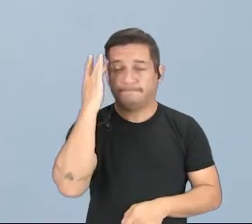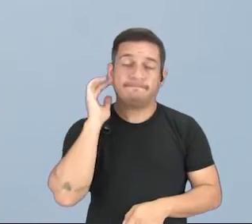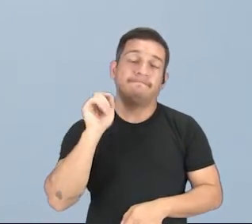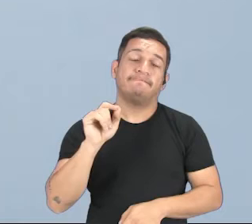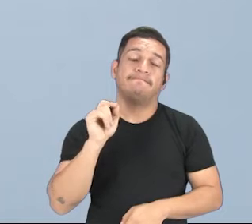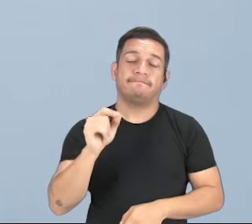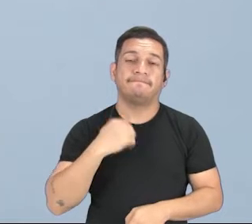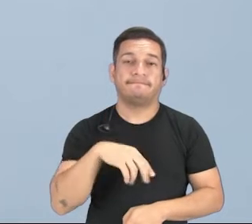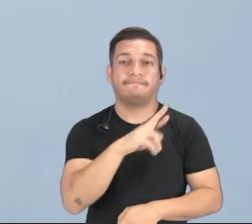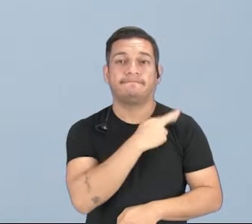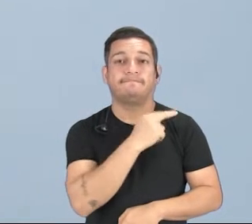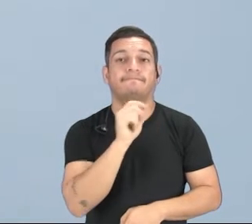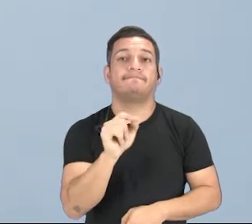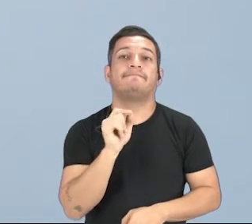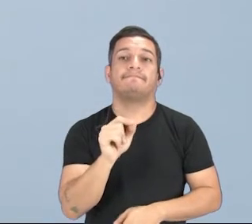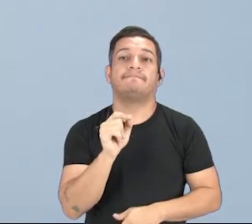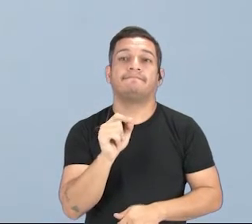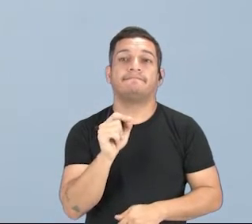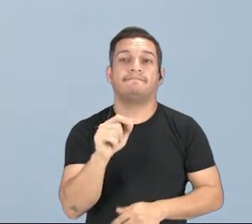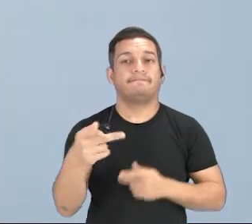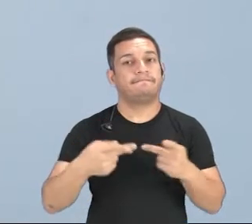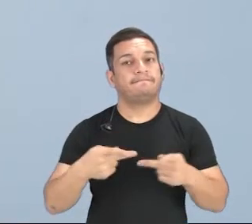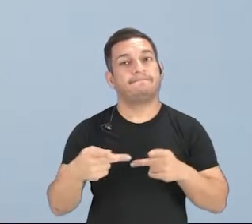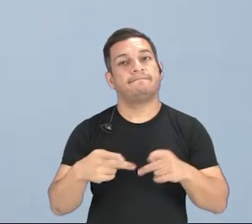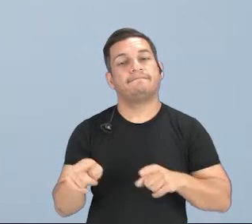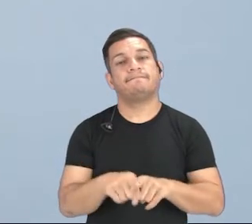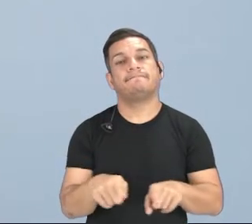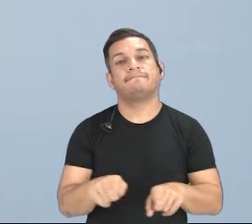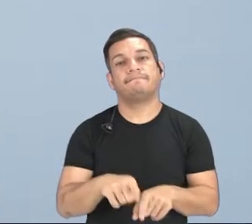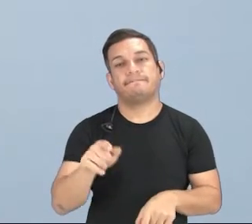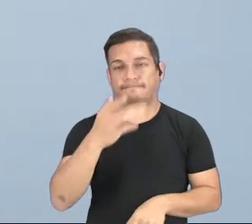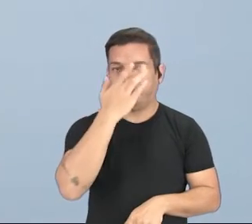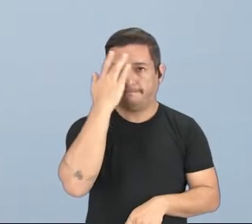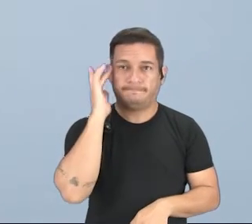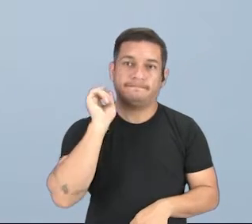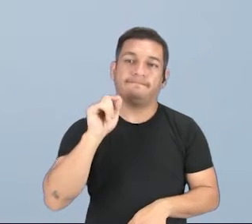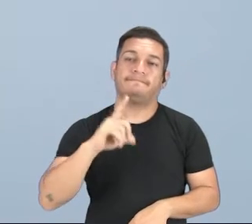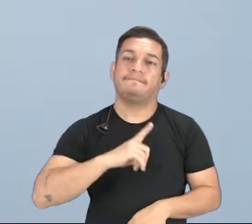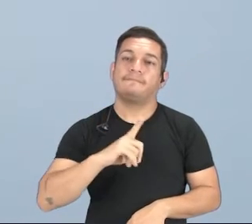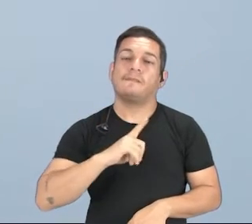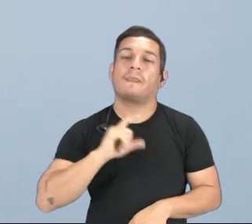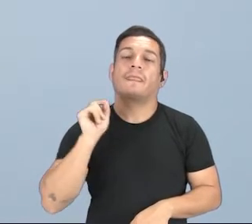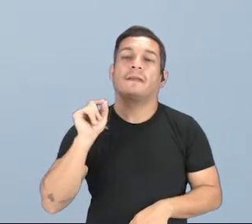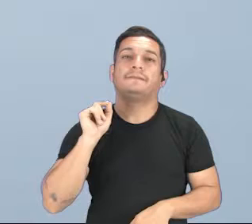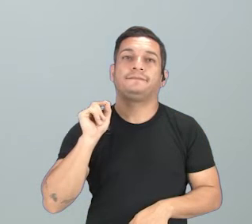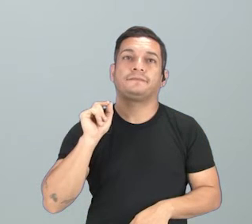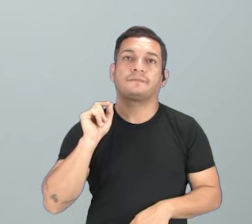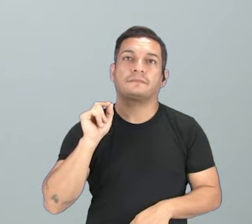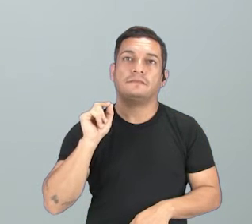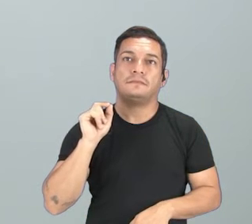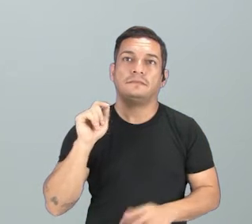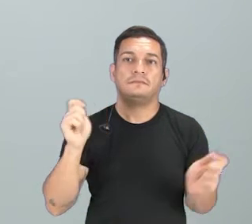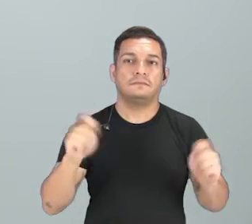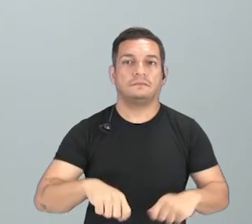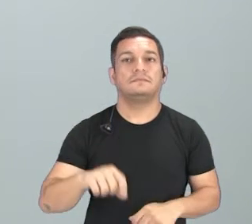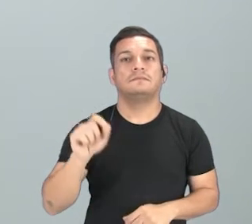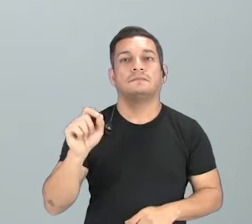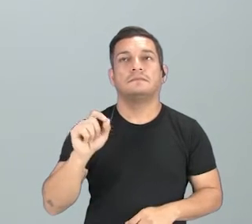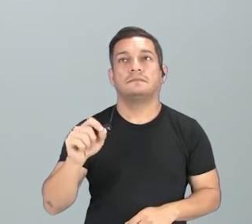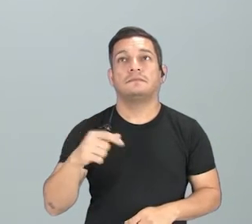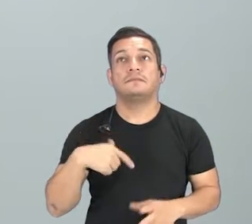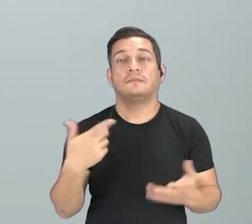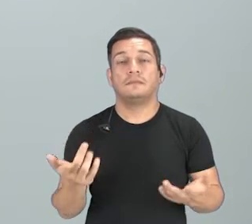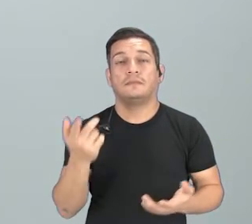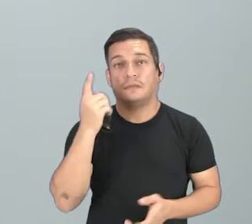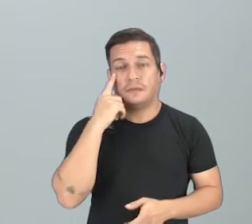eram responsáveis por tocar esse projeto também eram pessoas que tinham que ser, de alguma maneira, capacitadas.